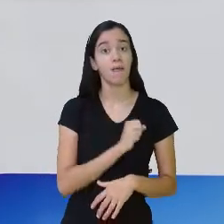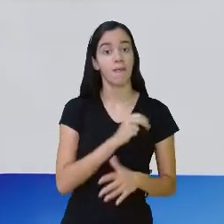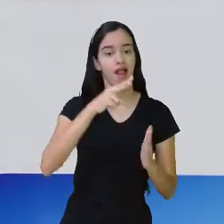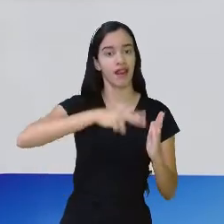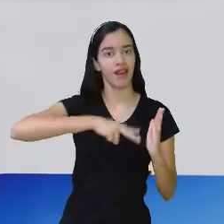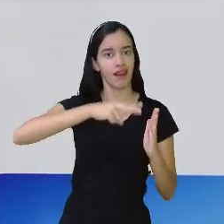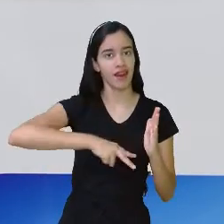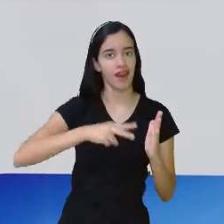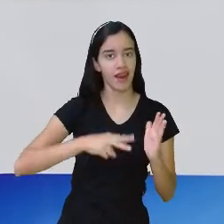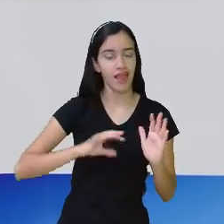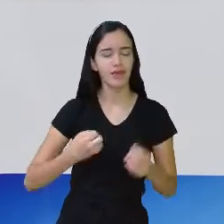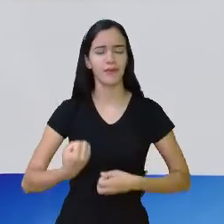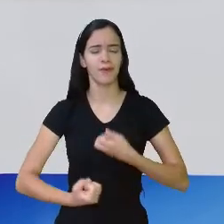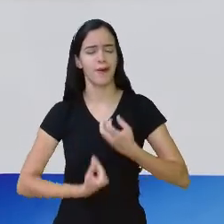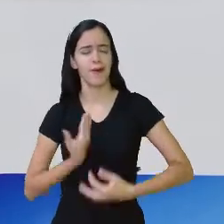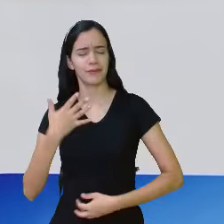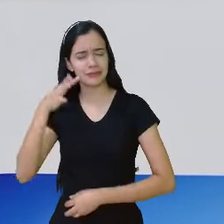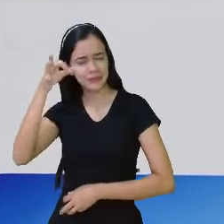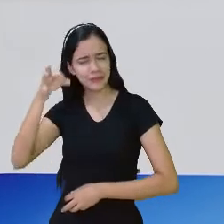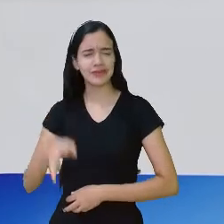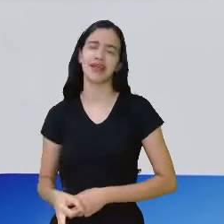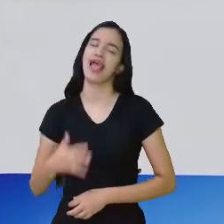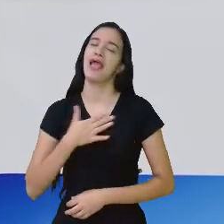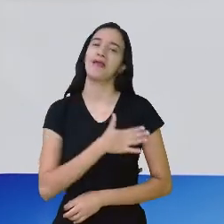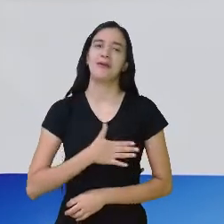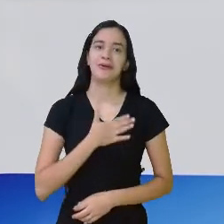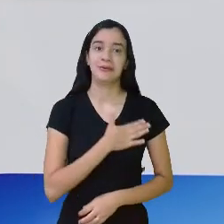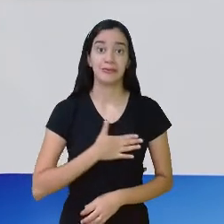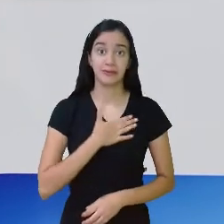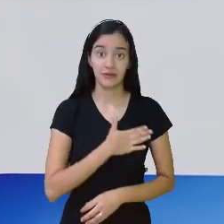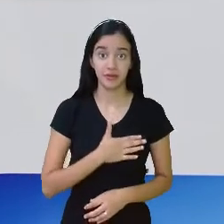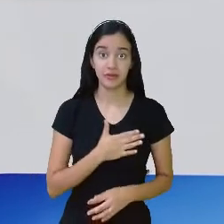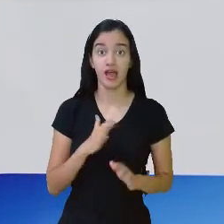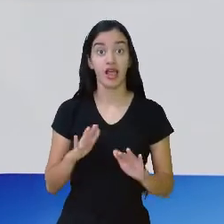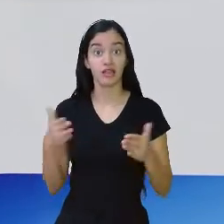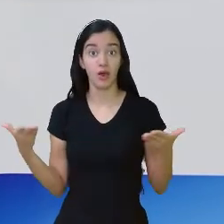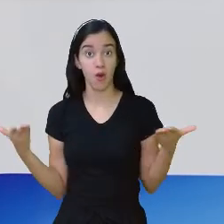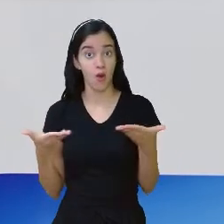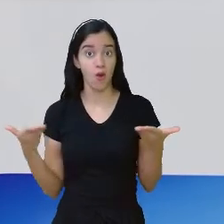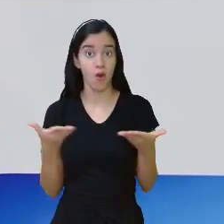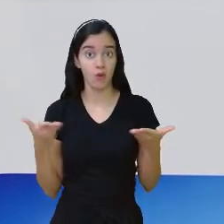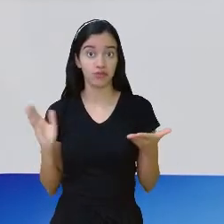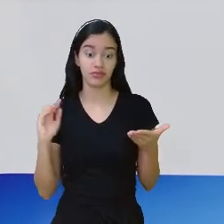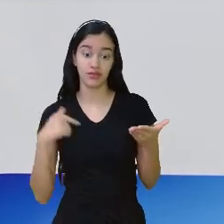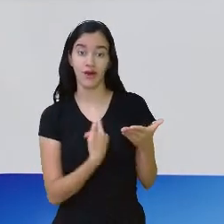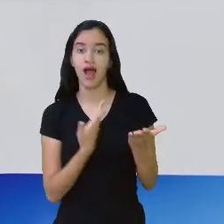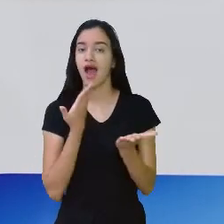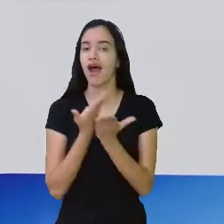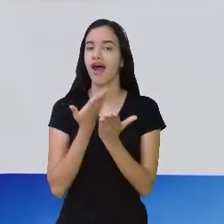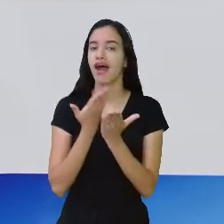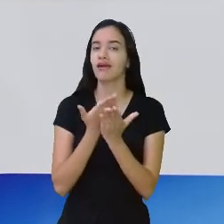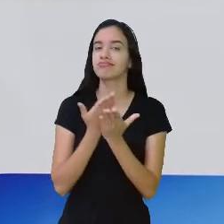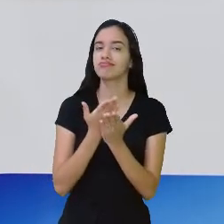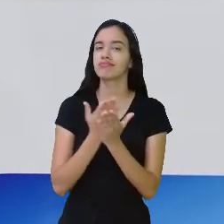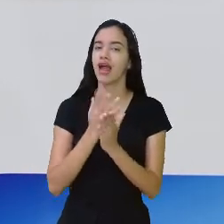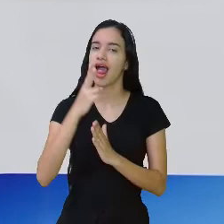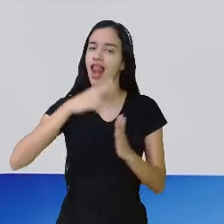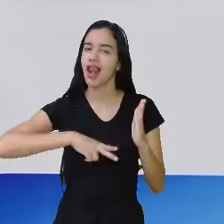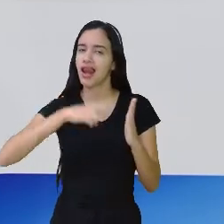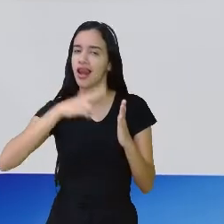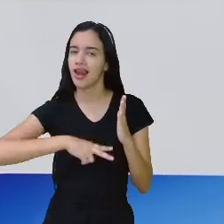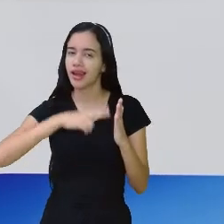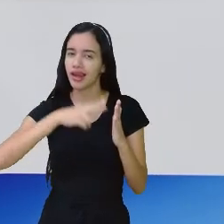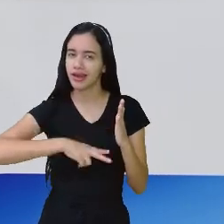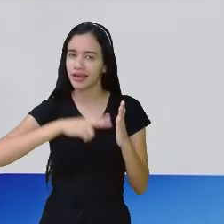poemas, com certeza, eu gosto bastante. Então, hoje nossa aula vai ser, só para ficar aí lendo uns